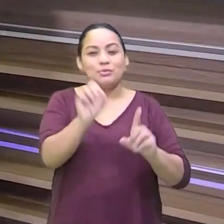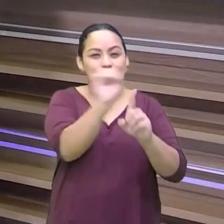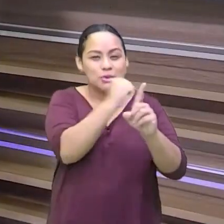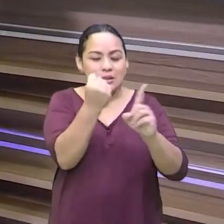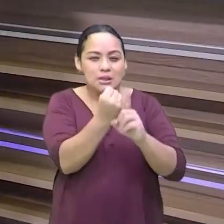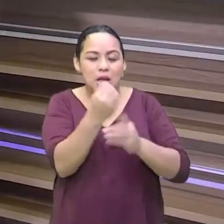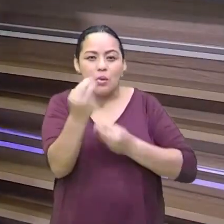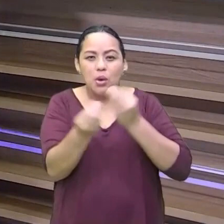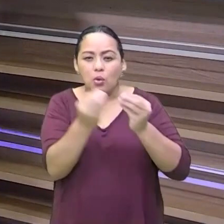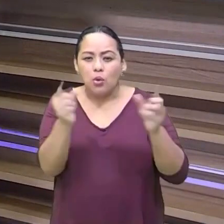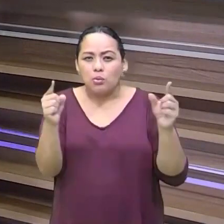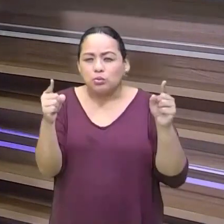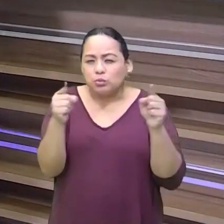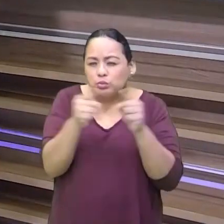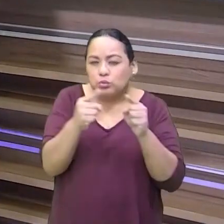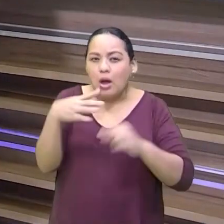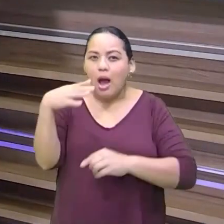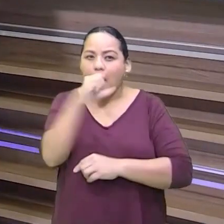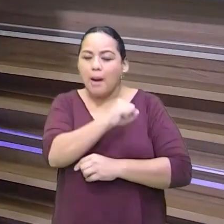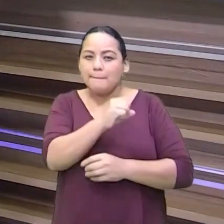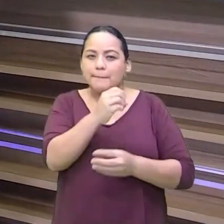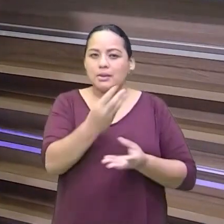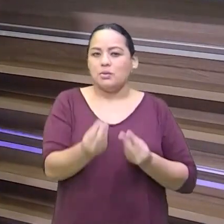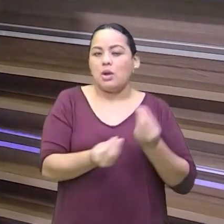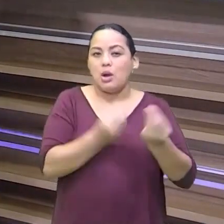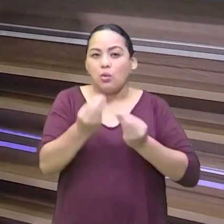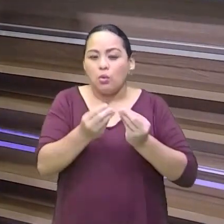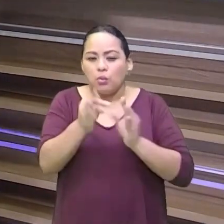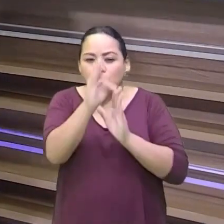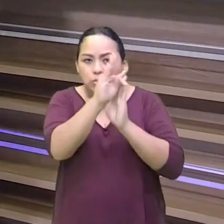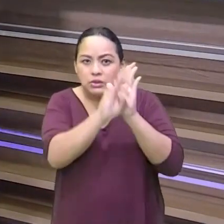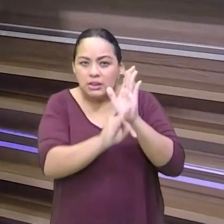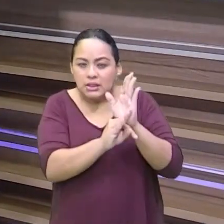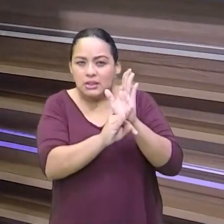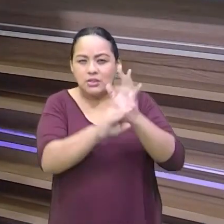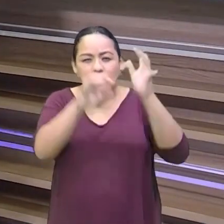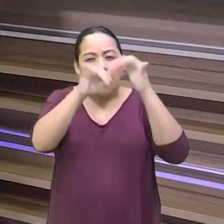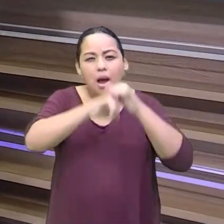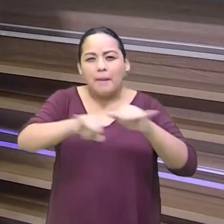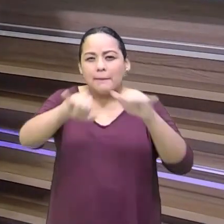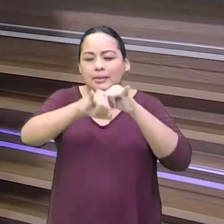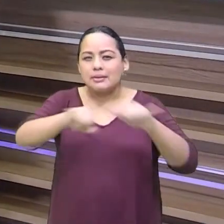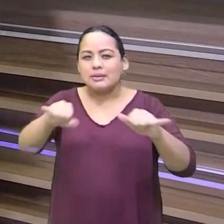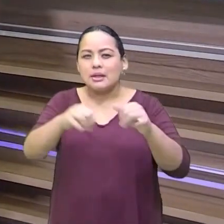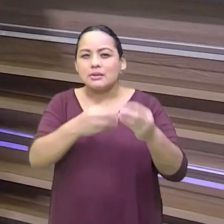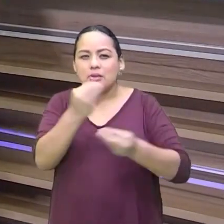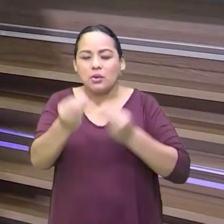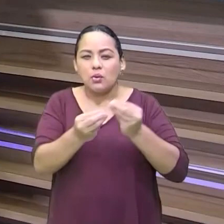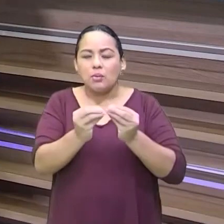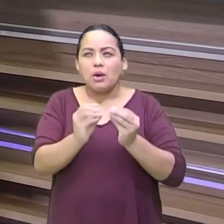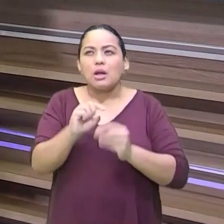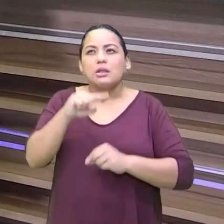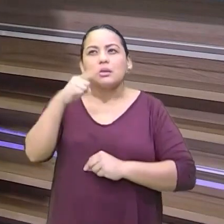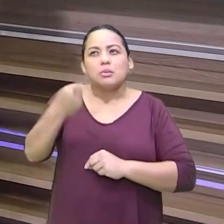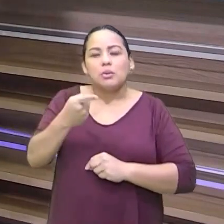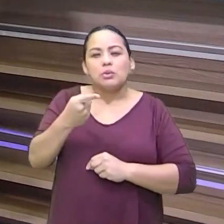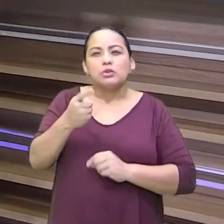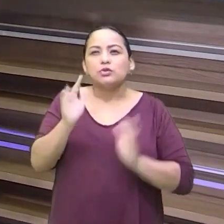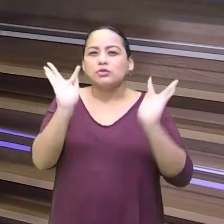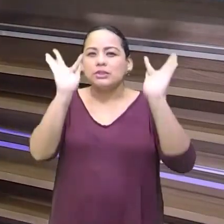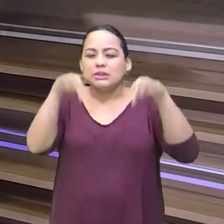rápidas. É você trazer o texto, não é? Trazer aquela mensagem e vem o desfecho,